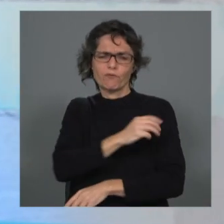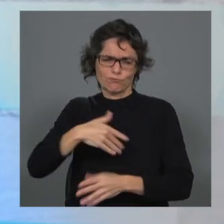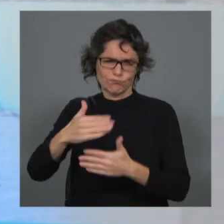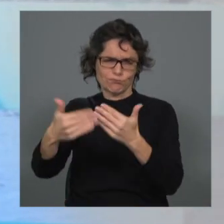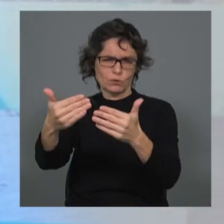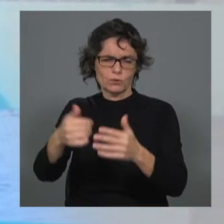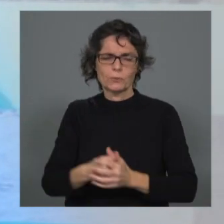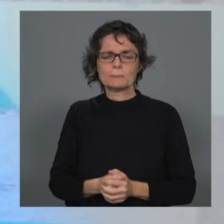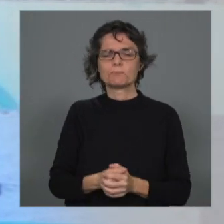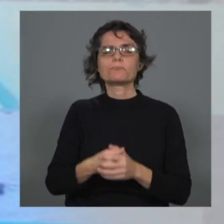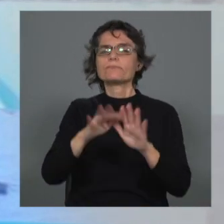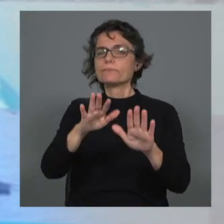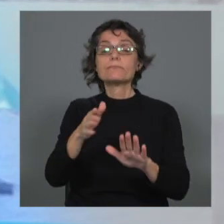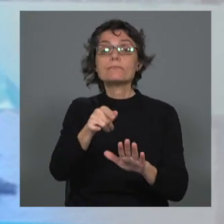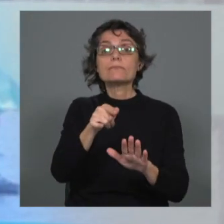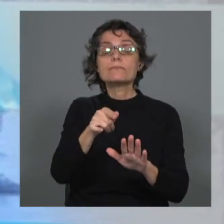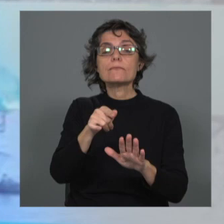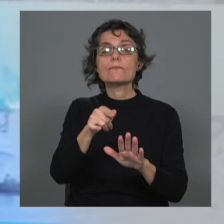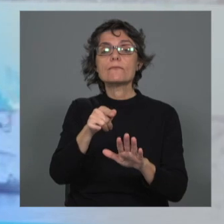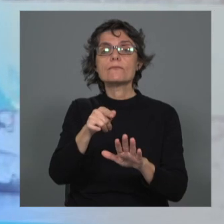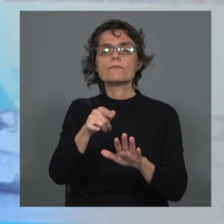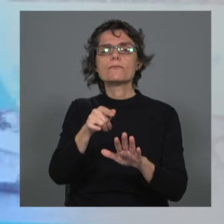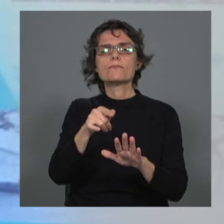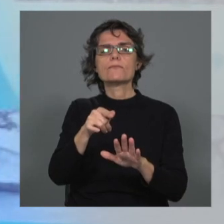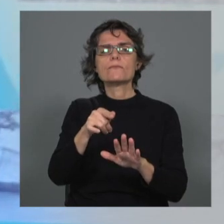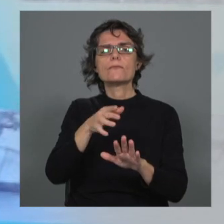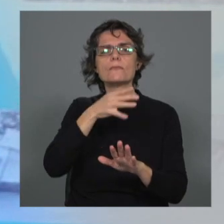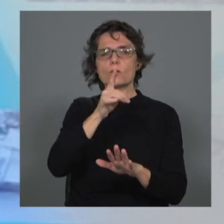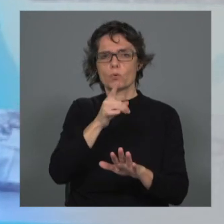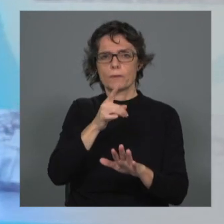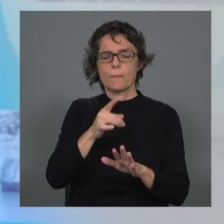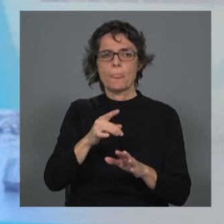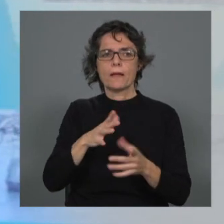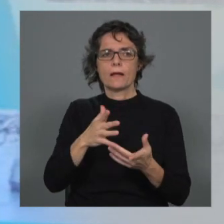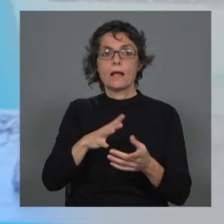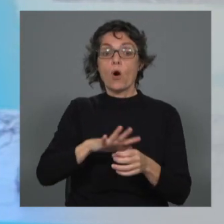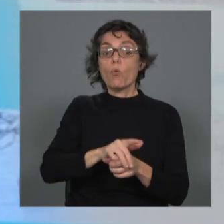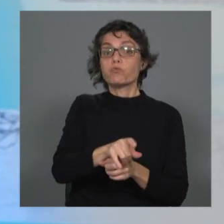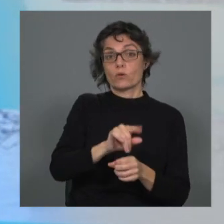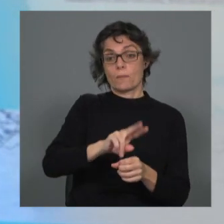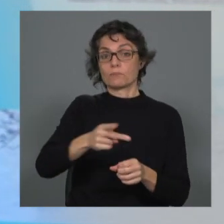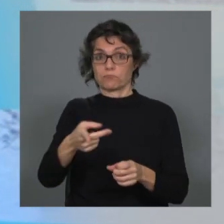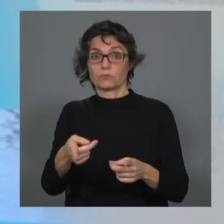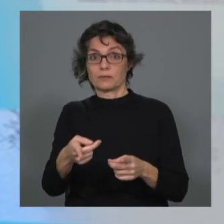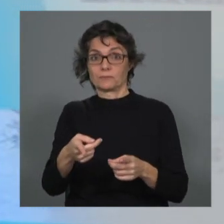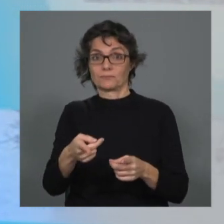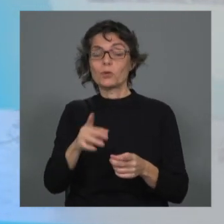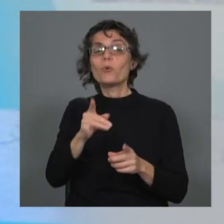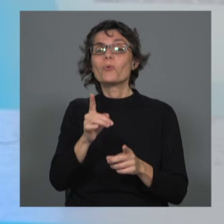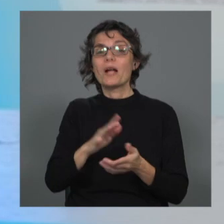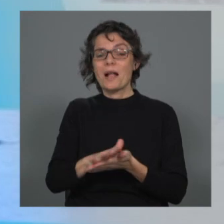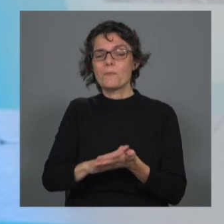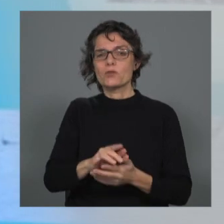quê? Corresponde a uma mutação em que um vírus que vivia no